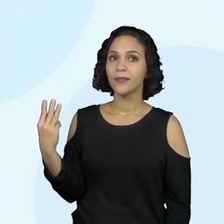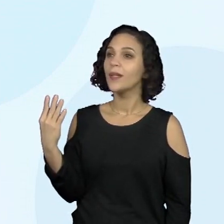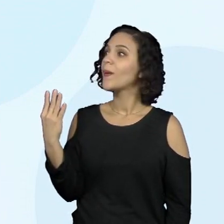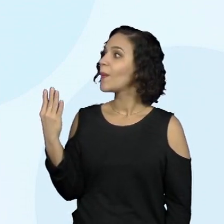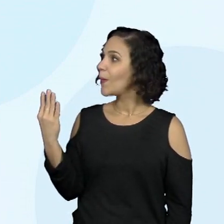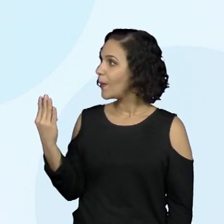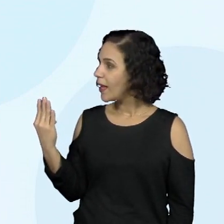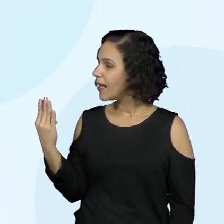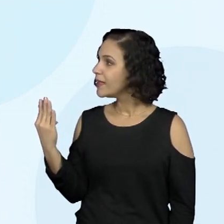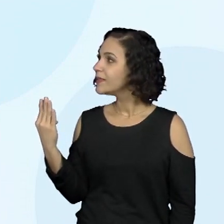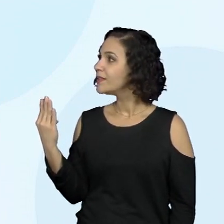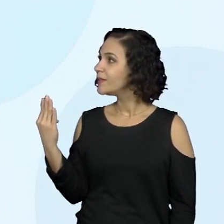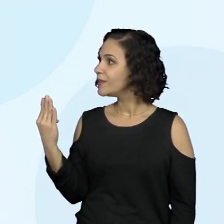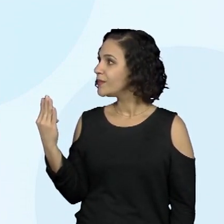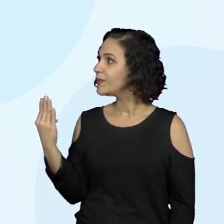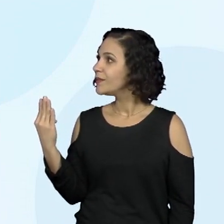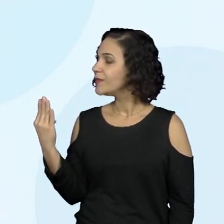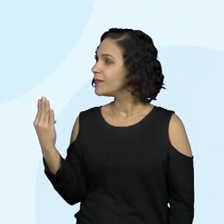4,